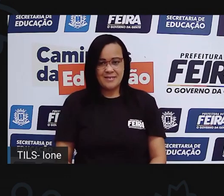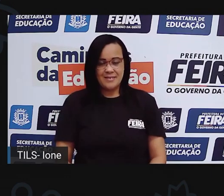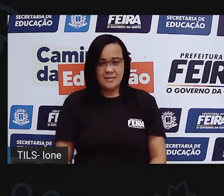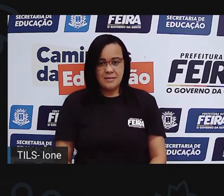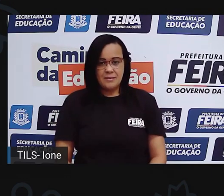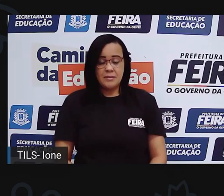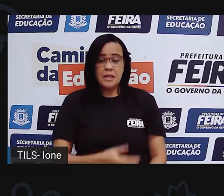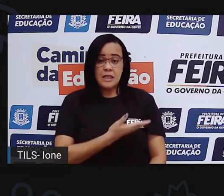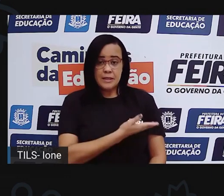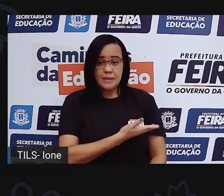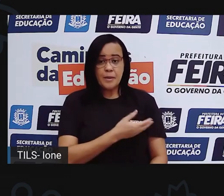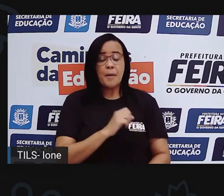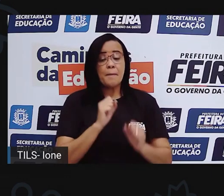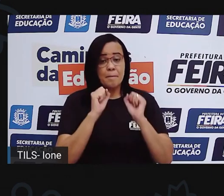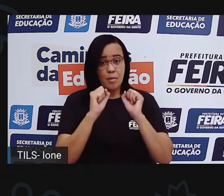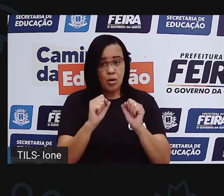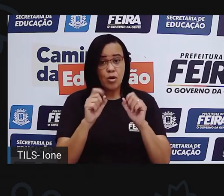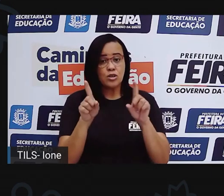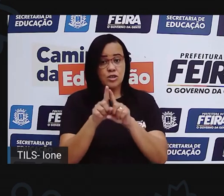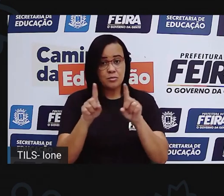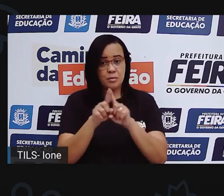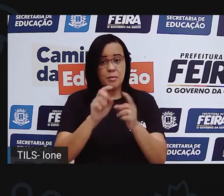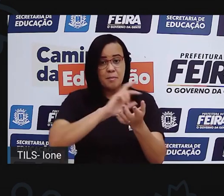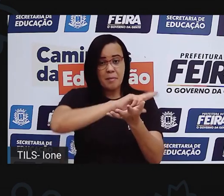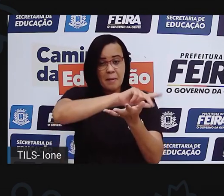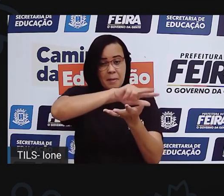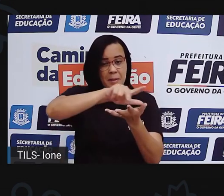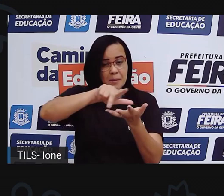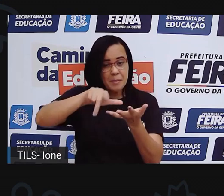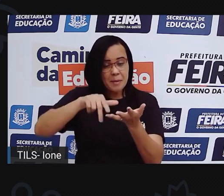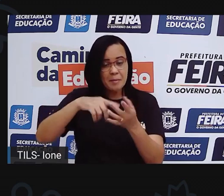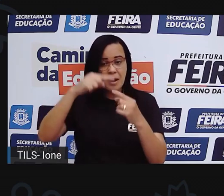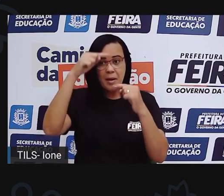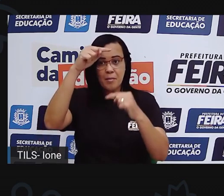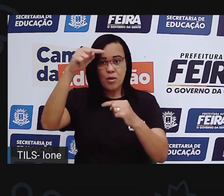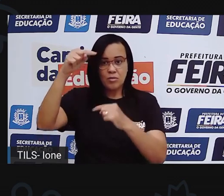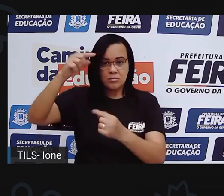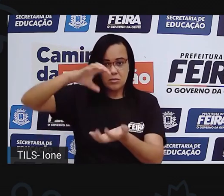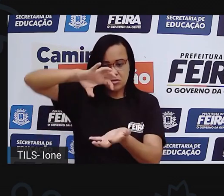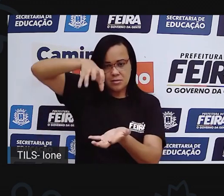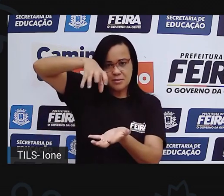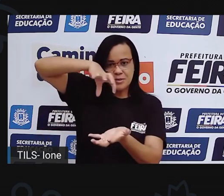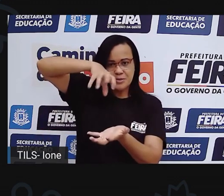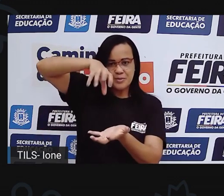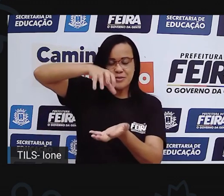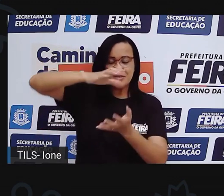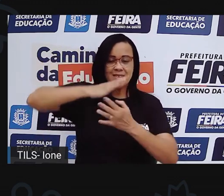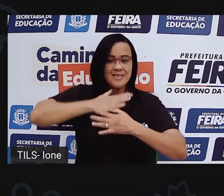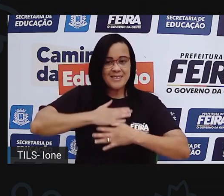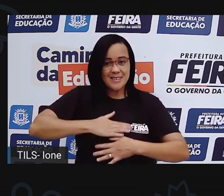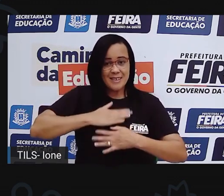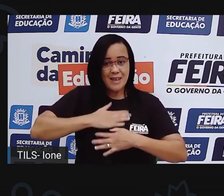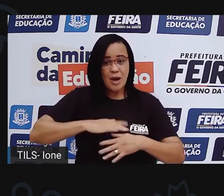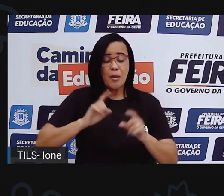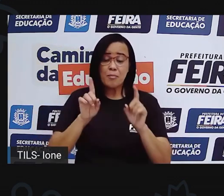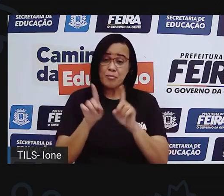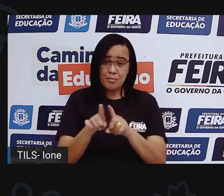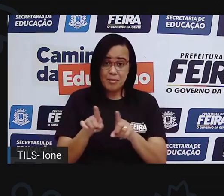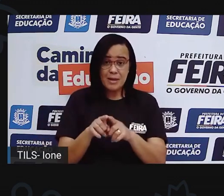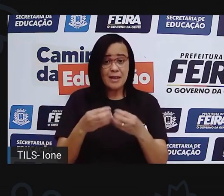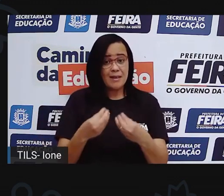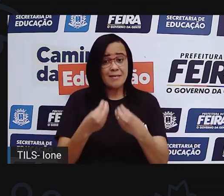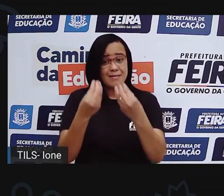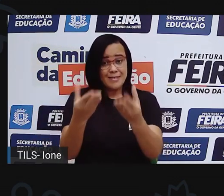Aí você pode fazer vários potes da calma. Você pode fazer também para presentear, tá certo?